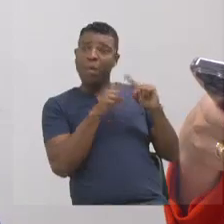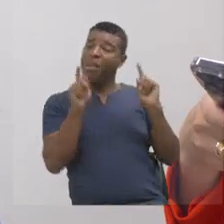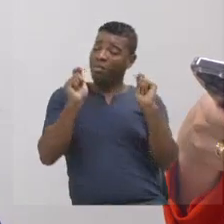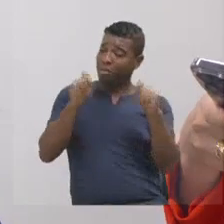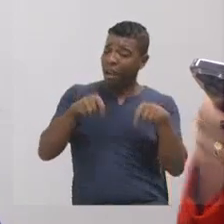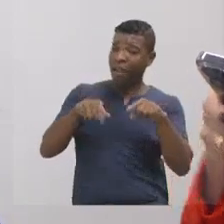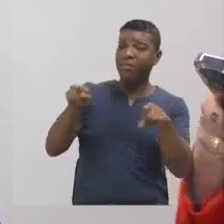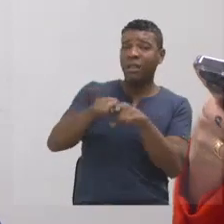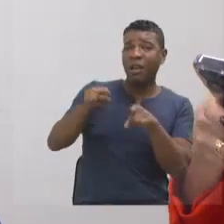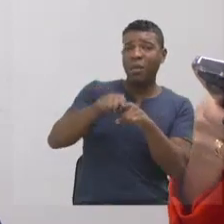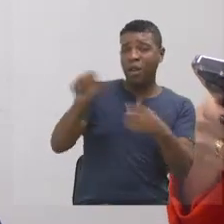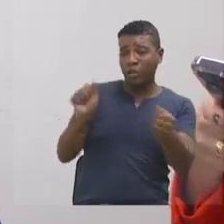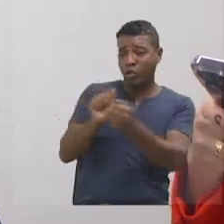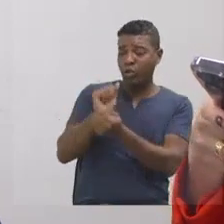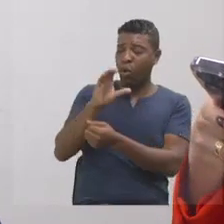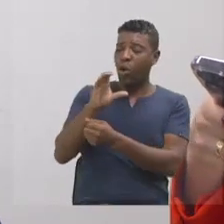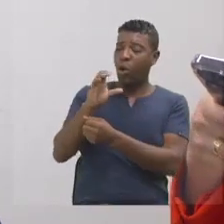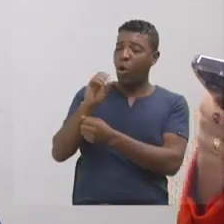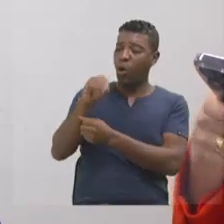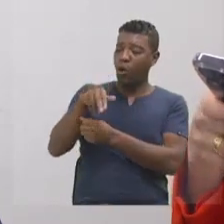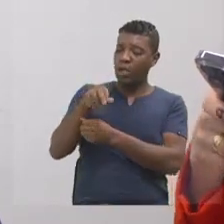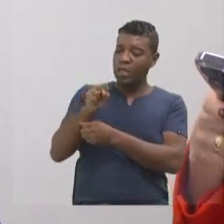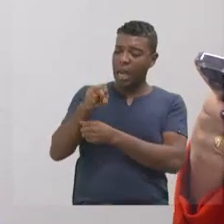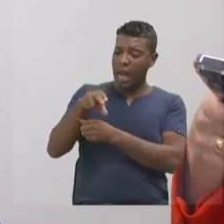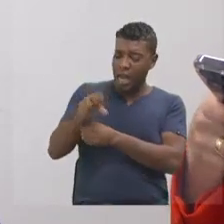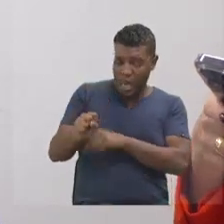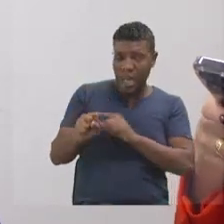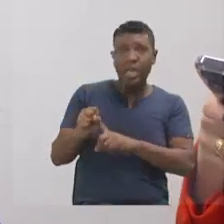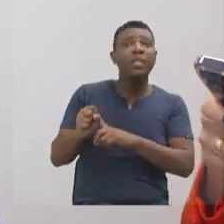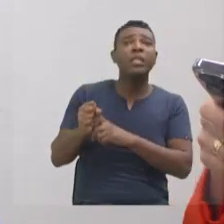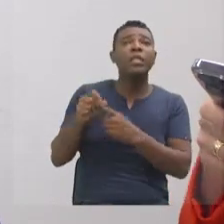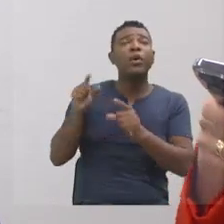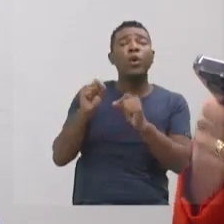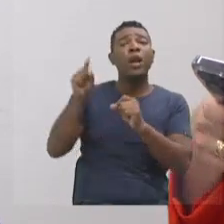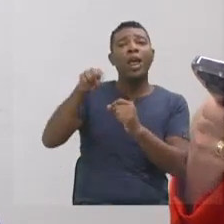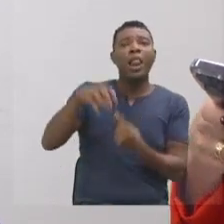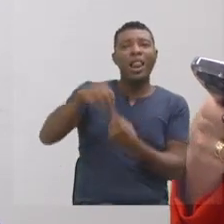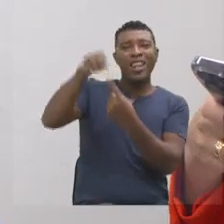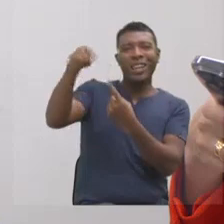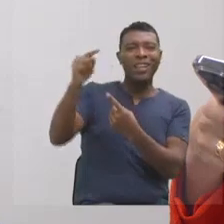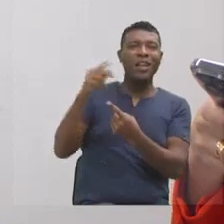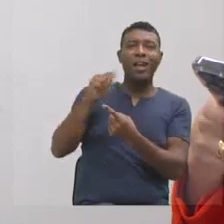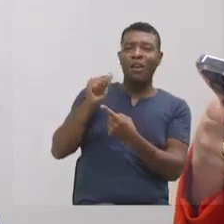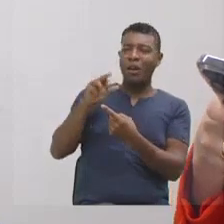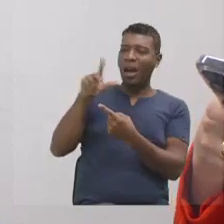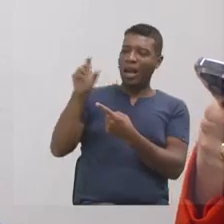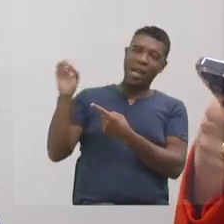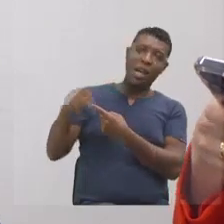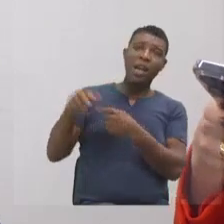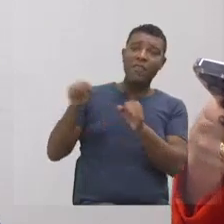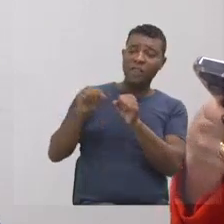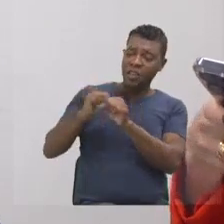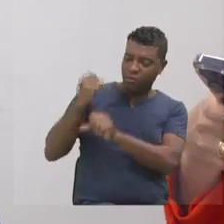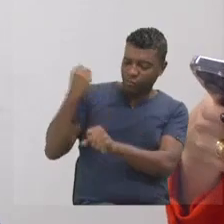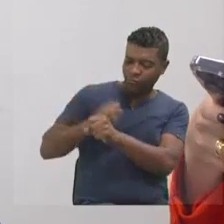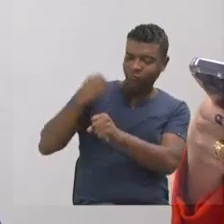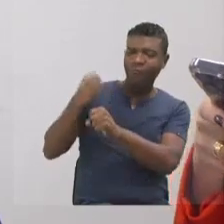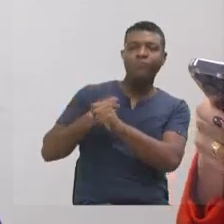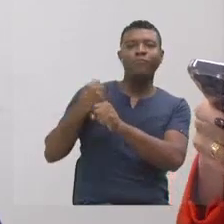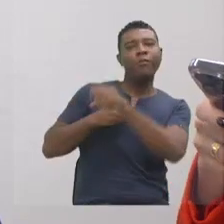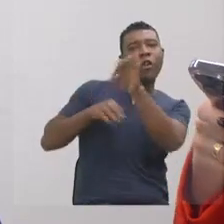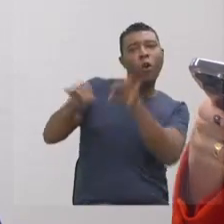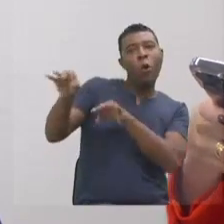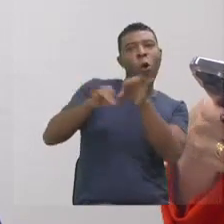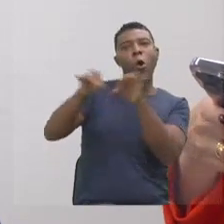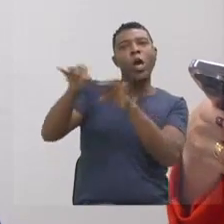junto com cosermos na liderança aqui do ar e da gente conseguir fazer essa construção e claro